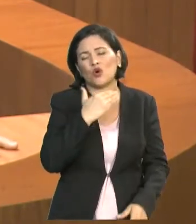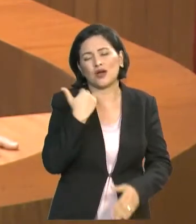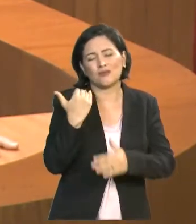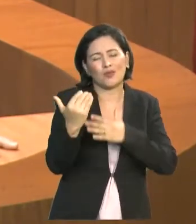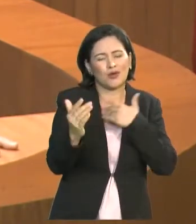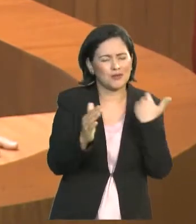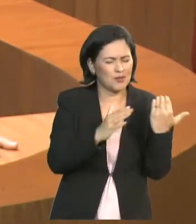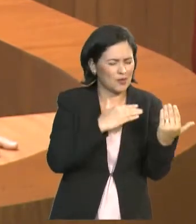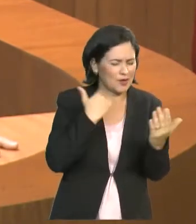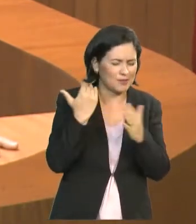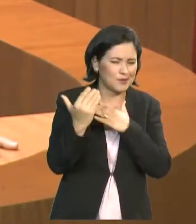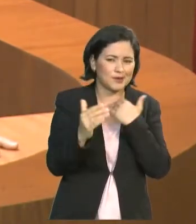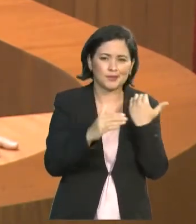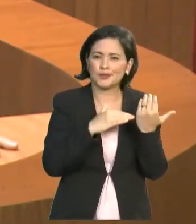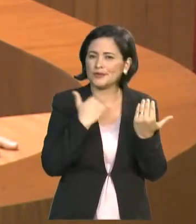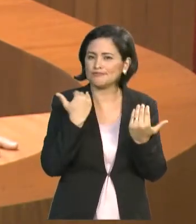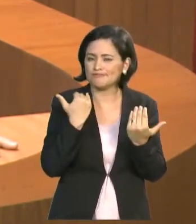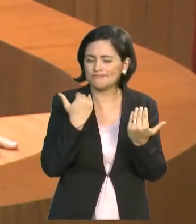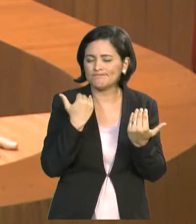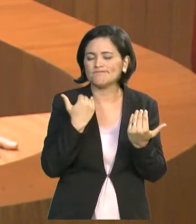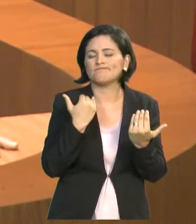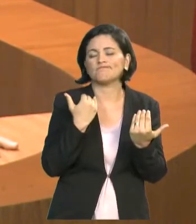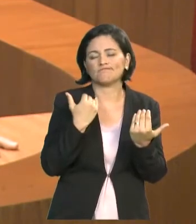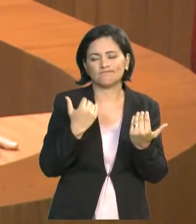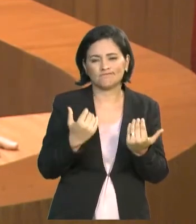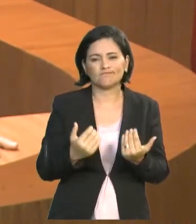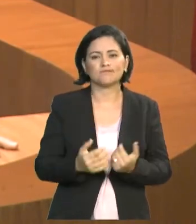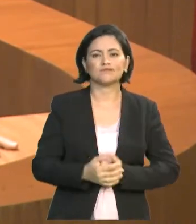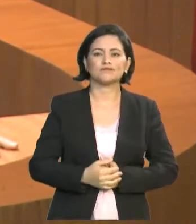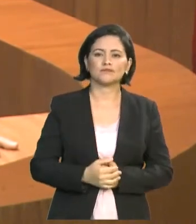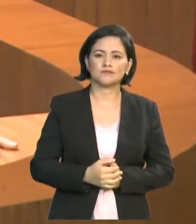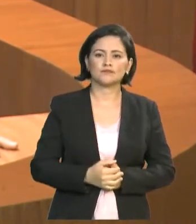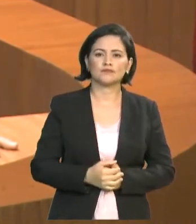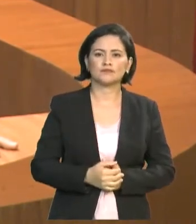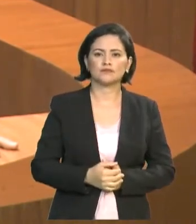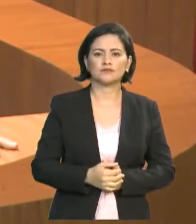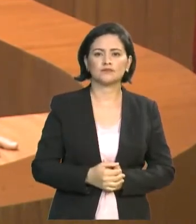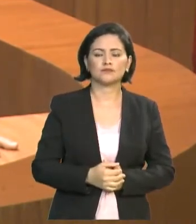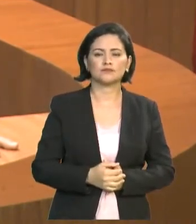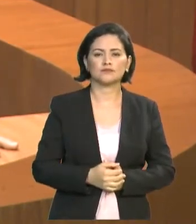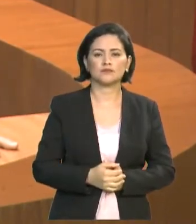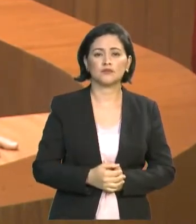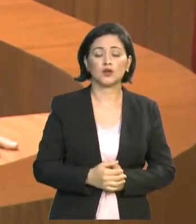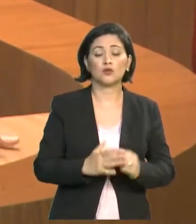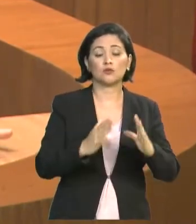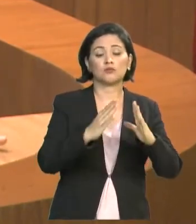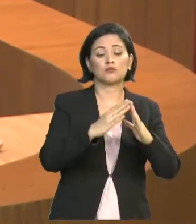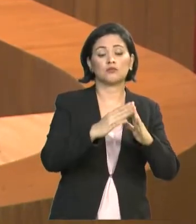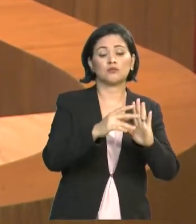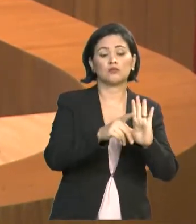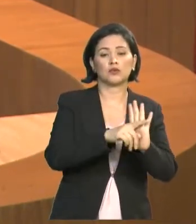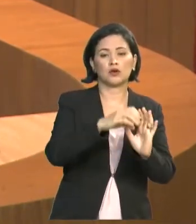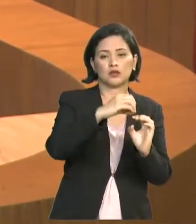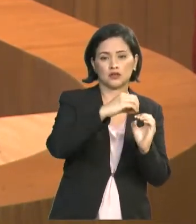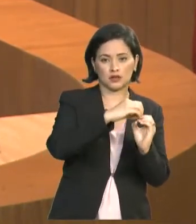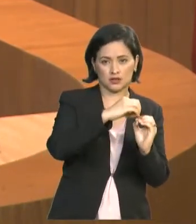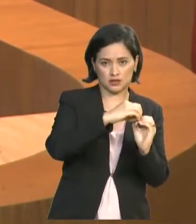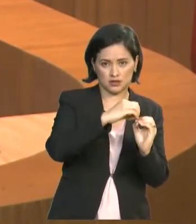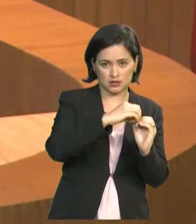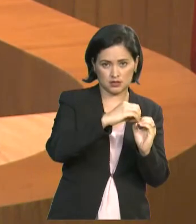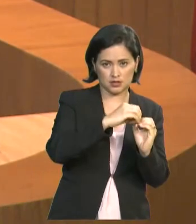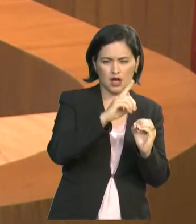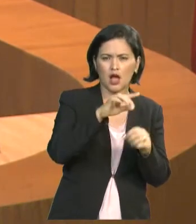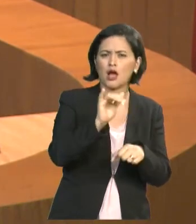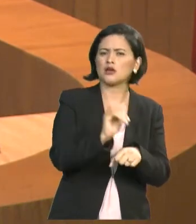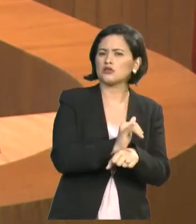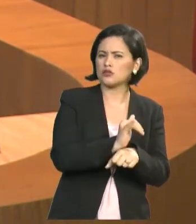em Buriticupu. O posto avançado do DETRAN será bastante estratégico, considerando que